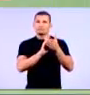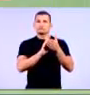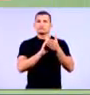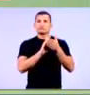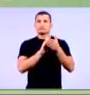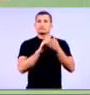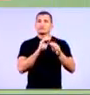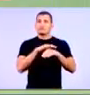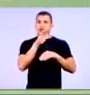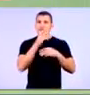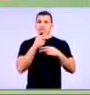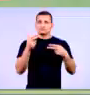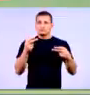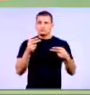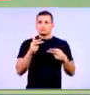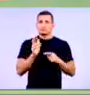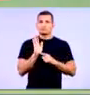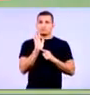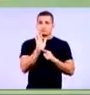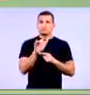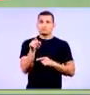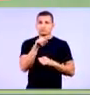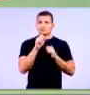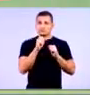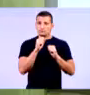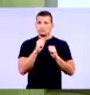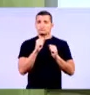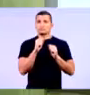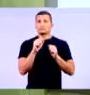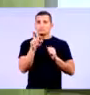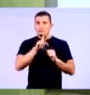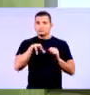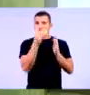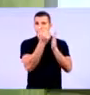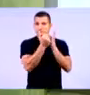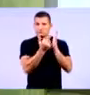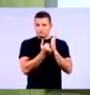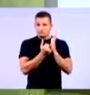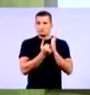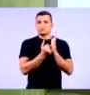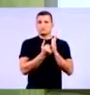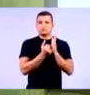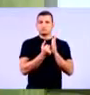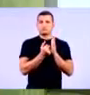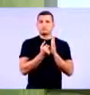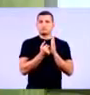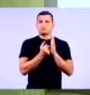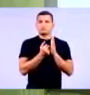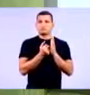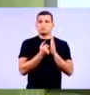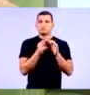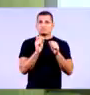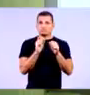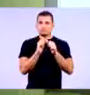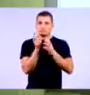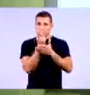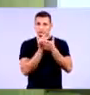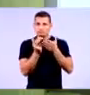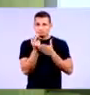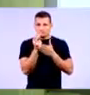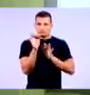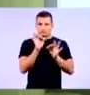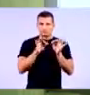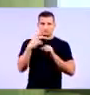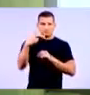nessa apresentação. Vocês podem utilizar esses programas, esses aplicativos que a gente comentou para produzir um mapa mental no